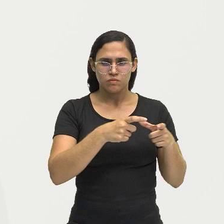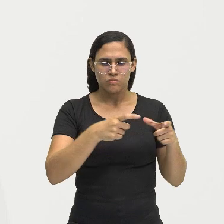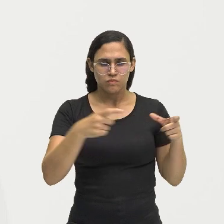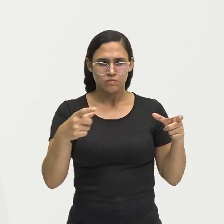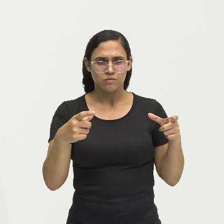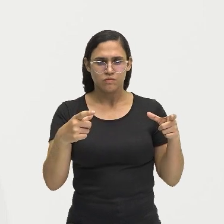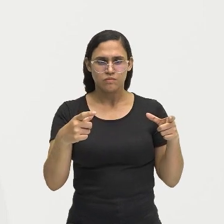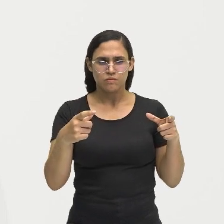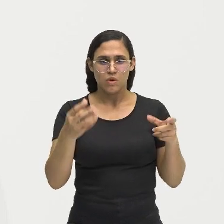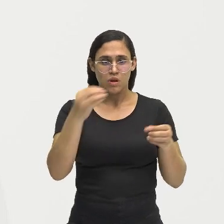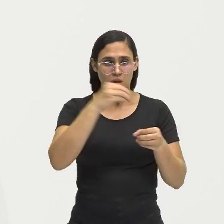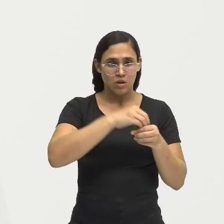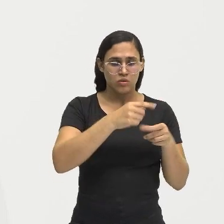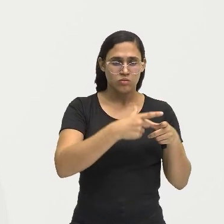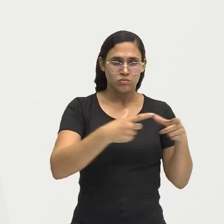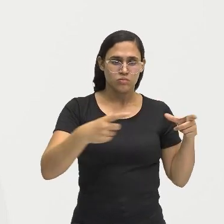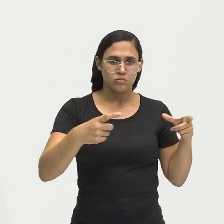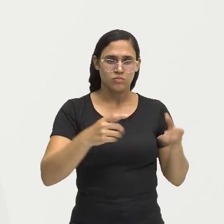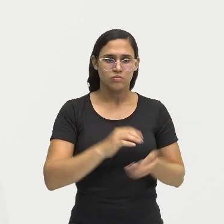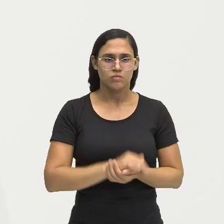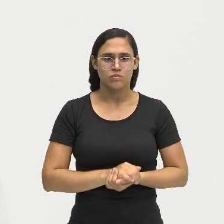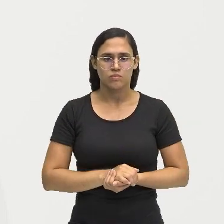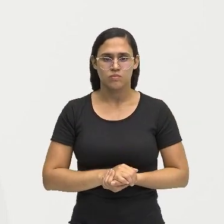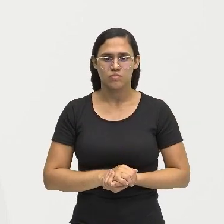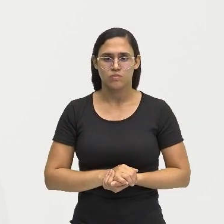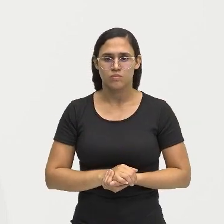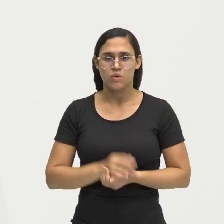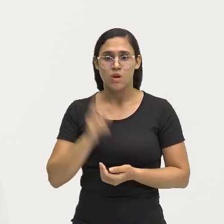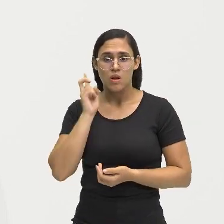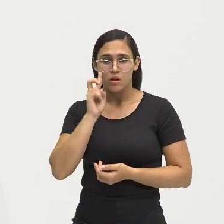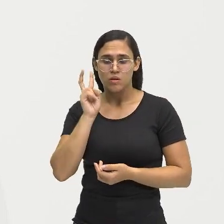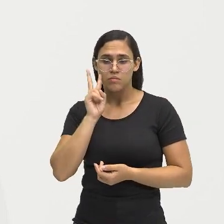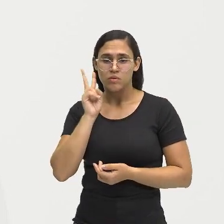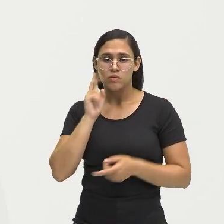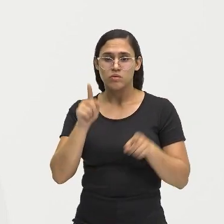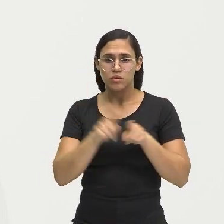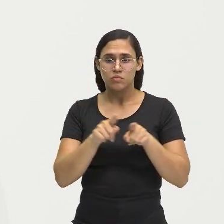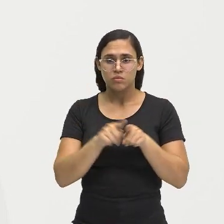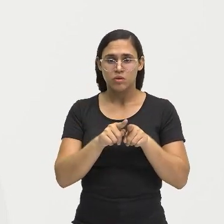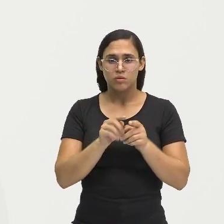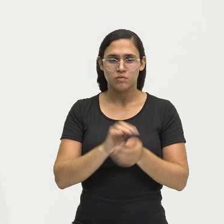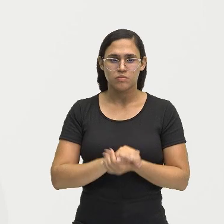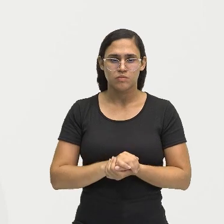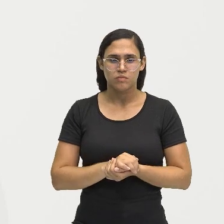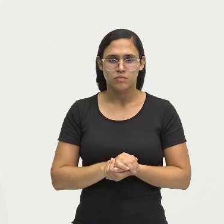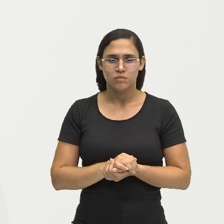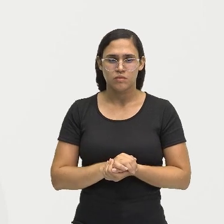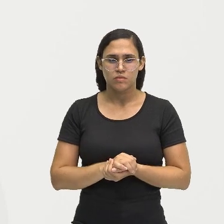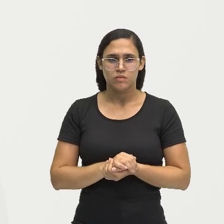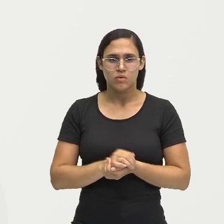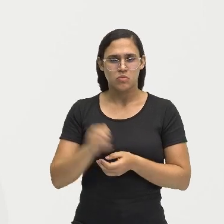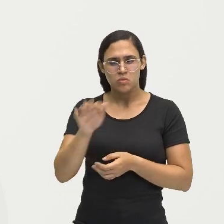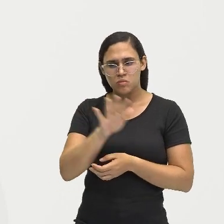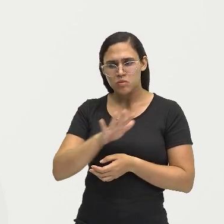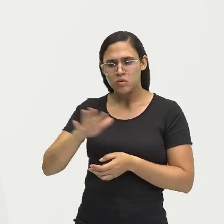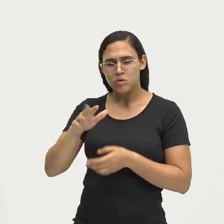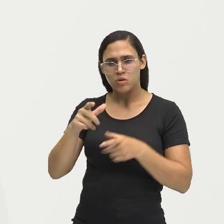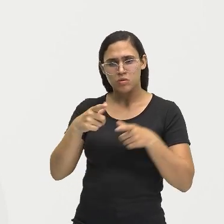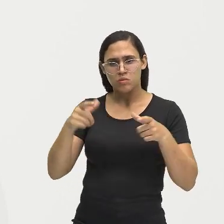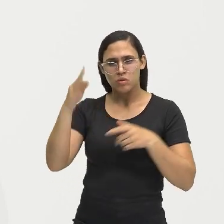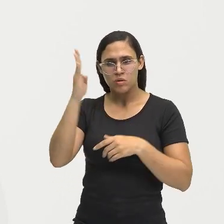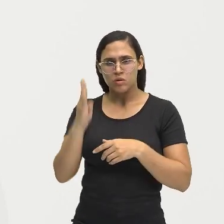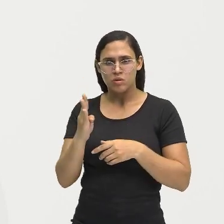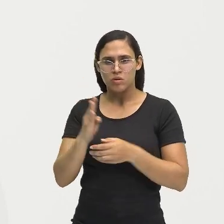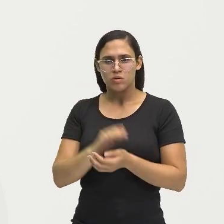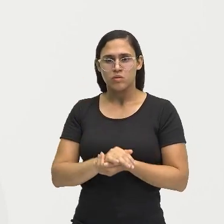Rio Amazonas, tá? Lembrando que o Rio Amazonas ele não vai nascer em território brasileiro, tá? Ele nasce em